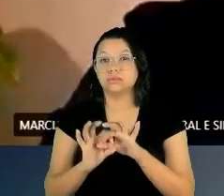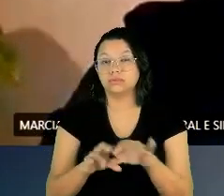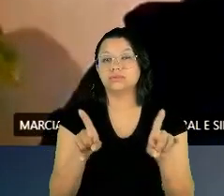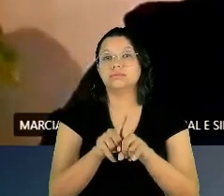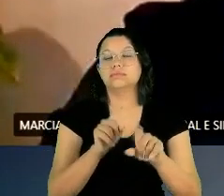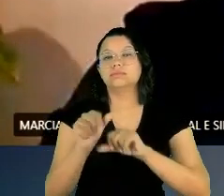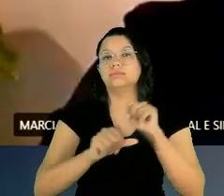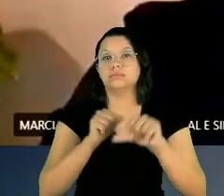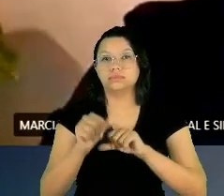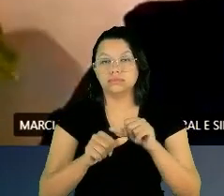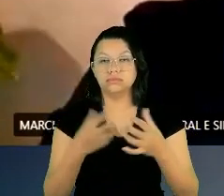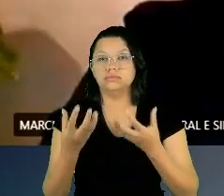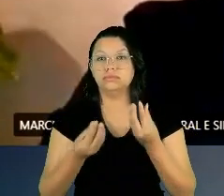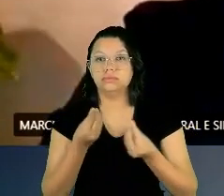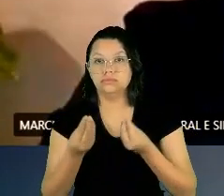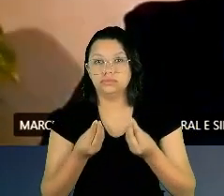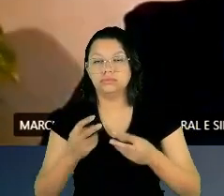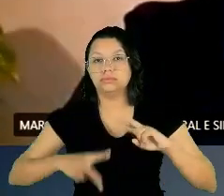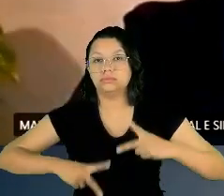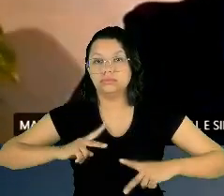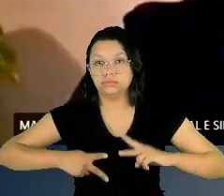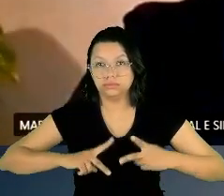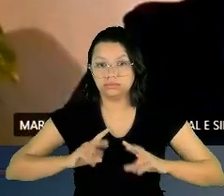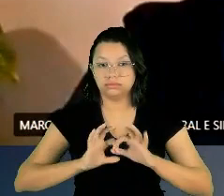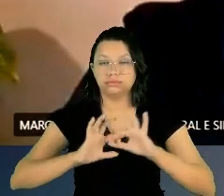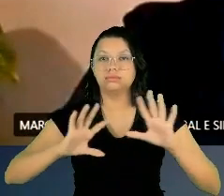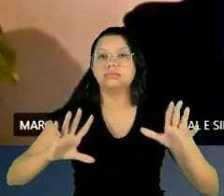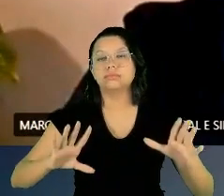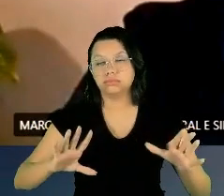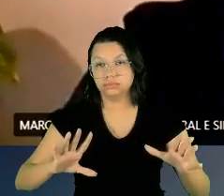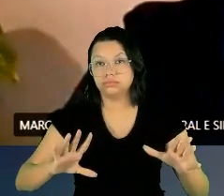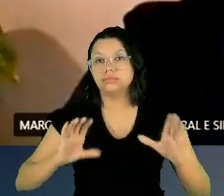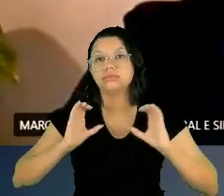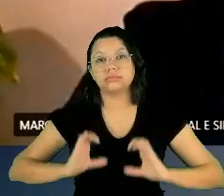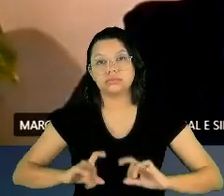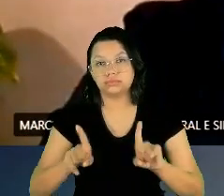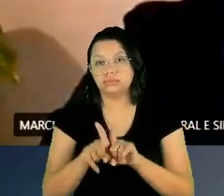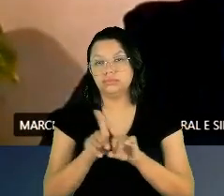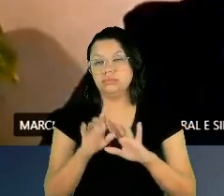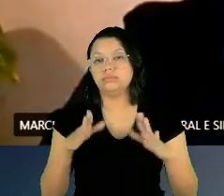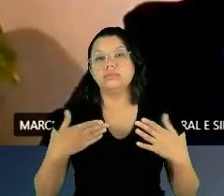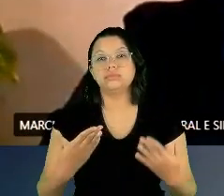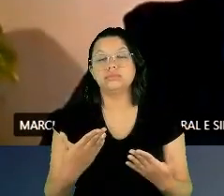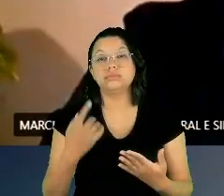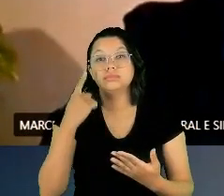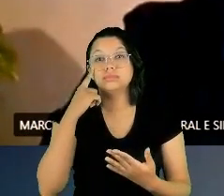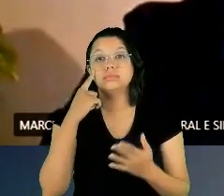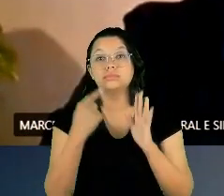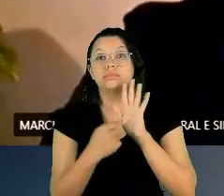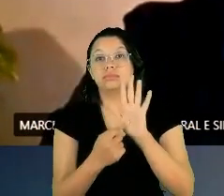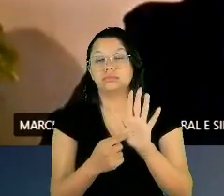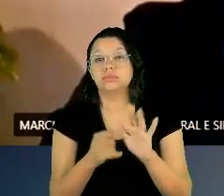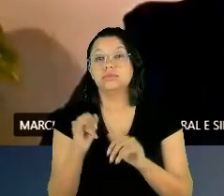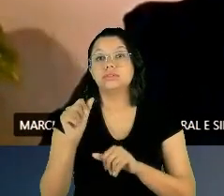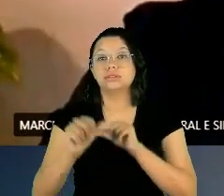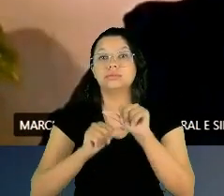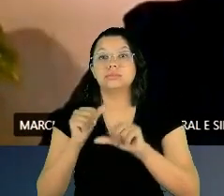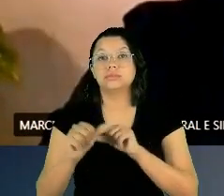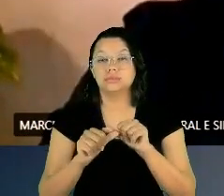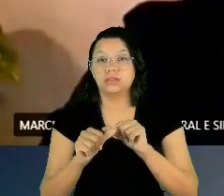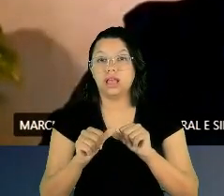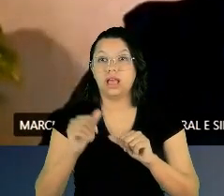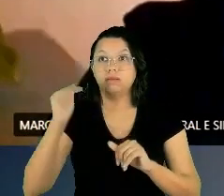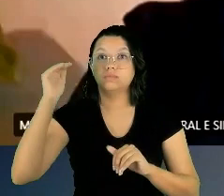o contexto também vai mudar a minha expressão de hormônio e o meu comportamento. Então, o status, os estudos mostram que se você mudar